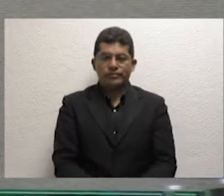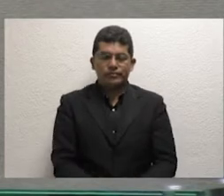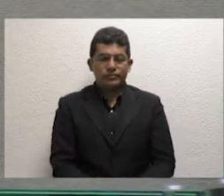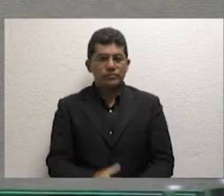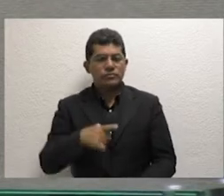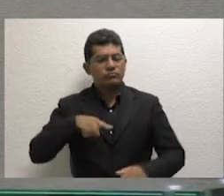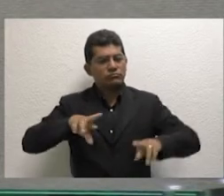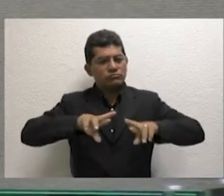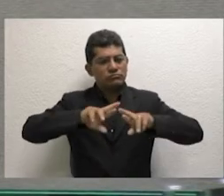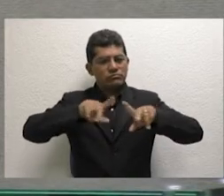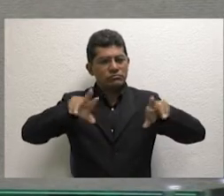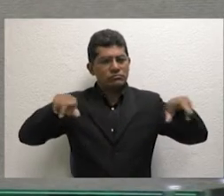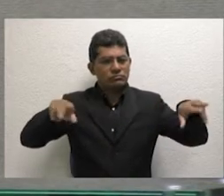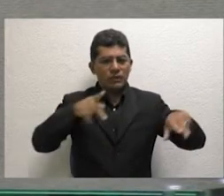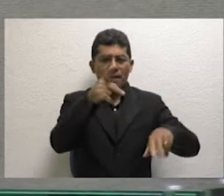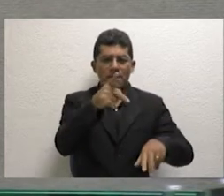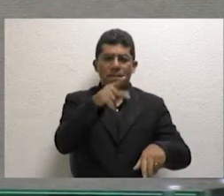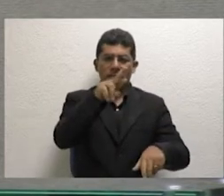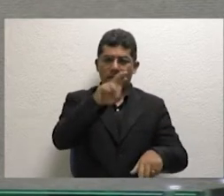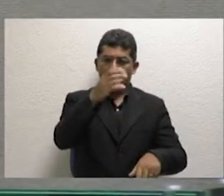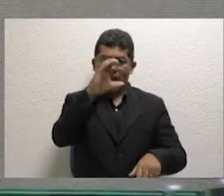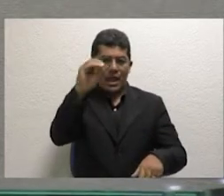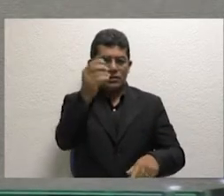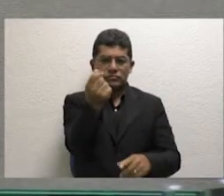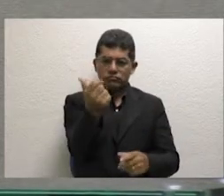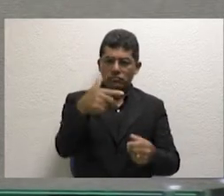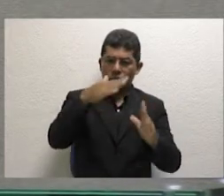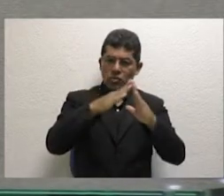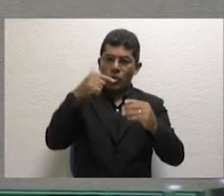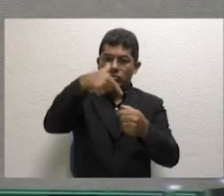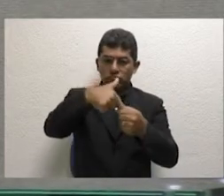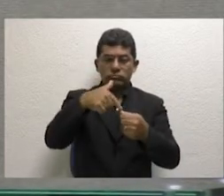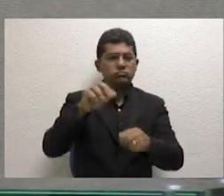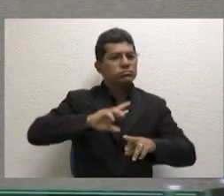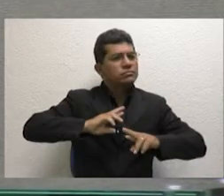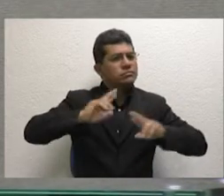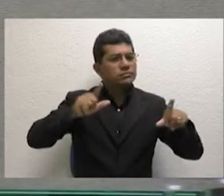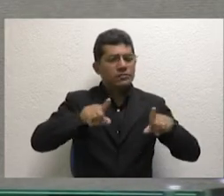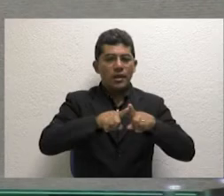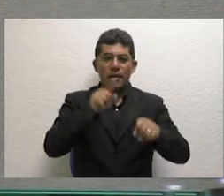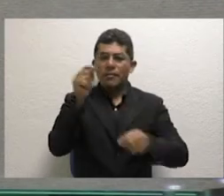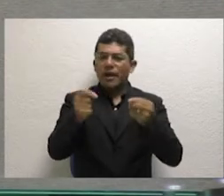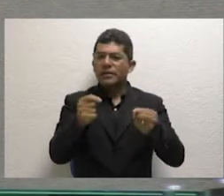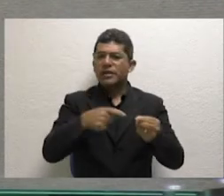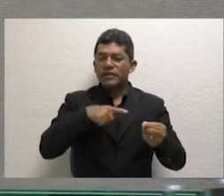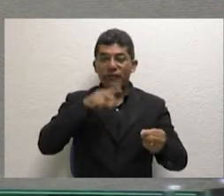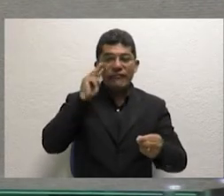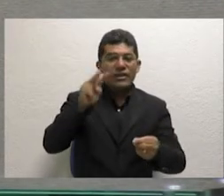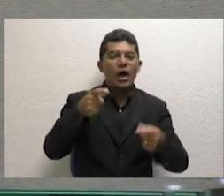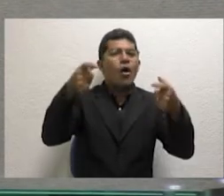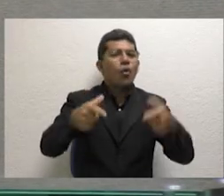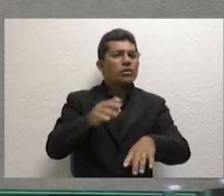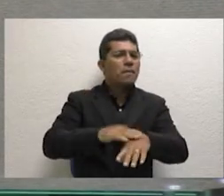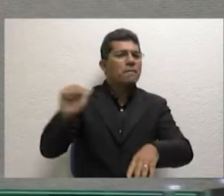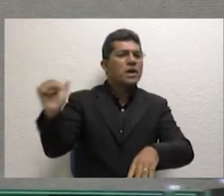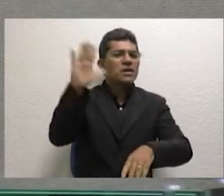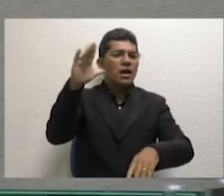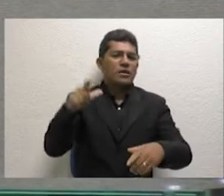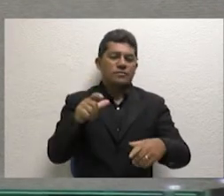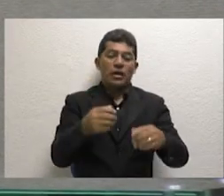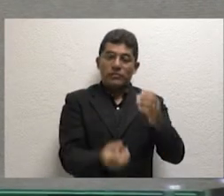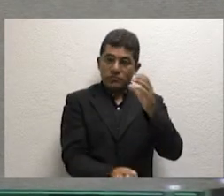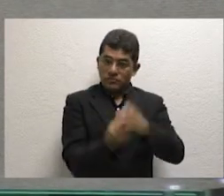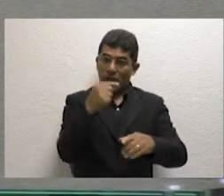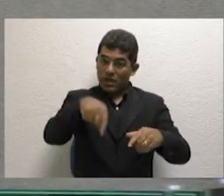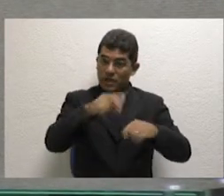variações dos preços de combustível com foco em possíveis abusos então o que a CPI dos combustíveis